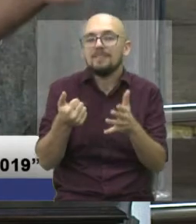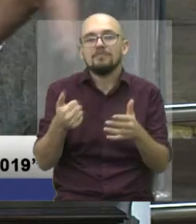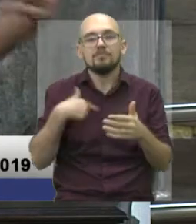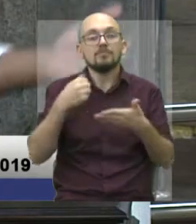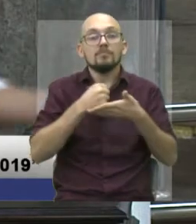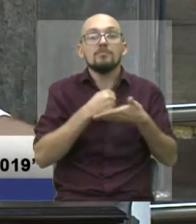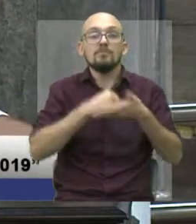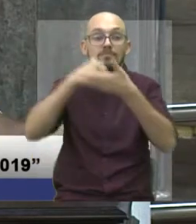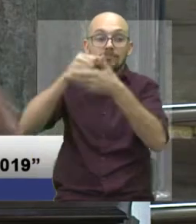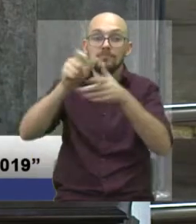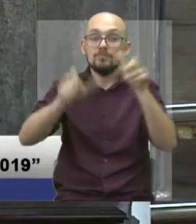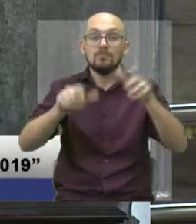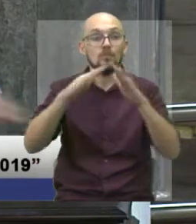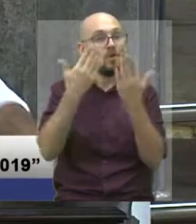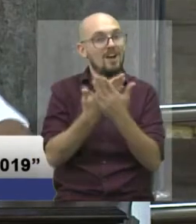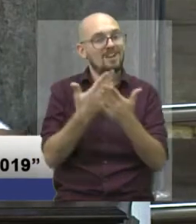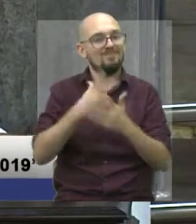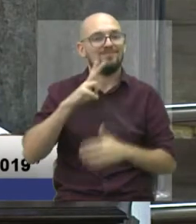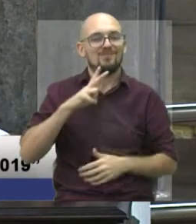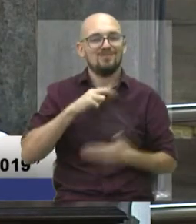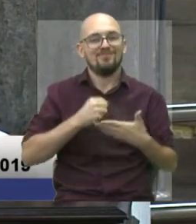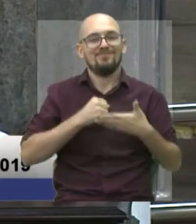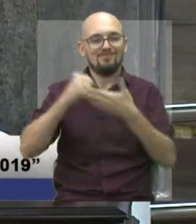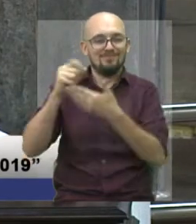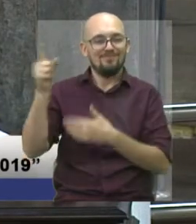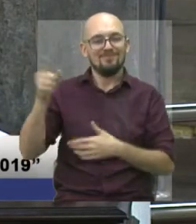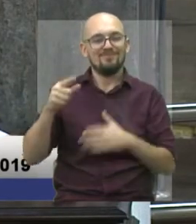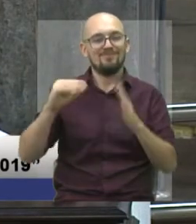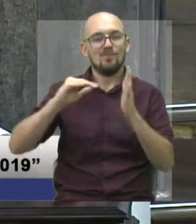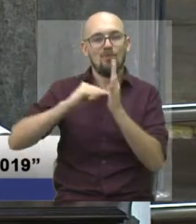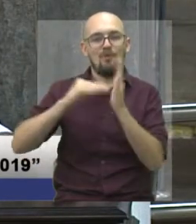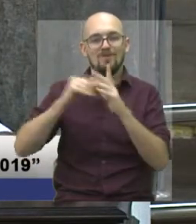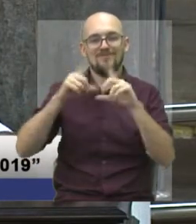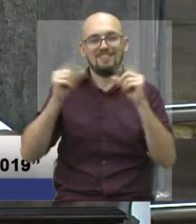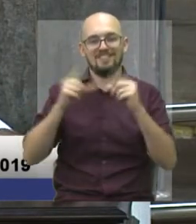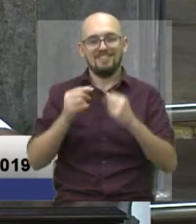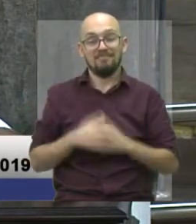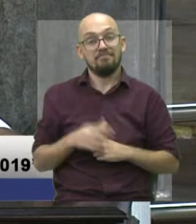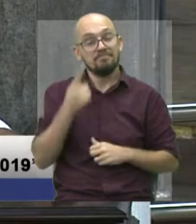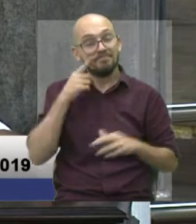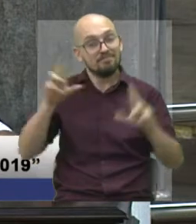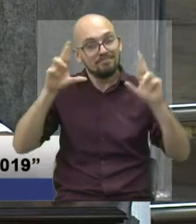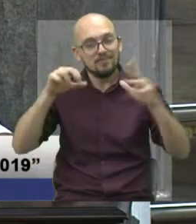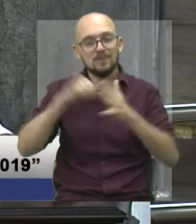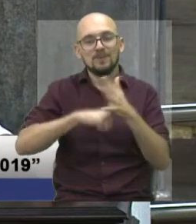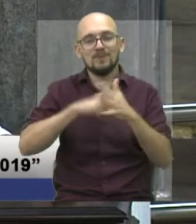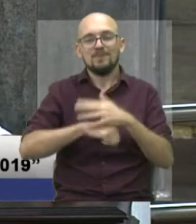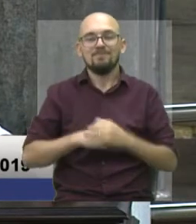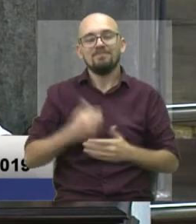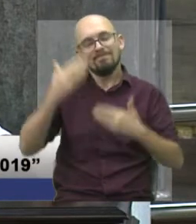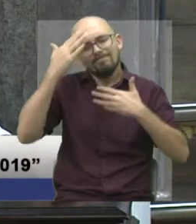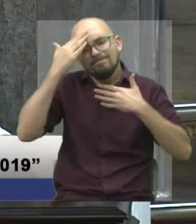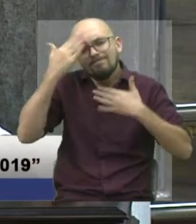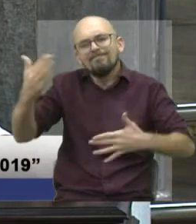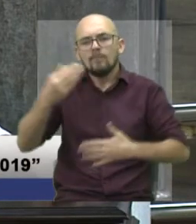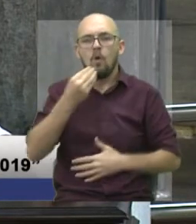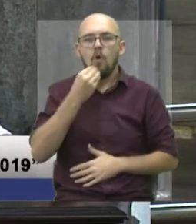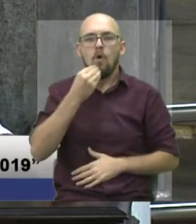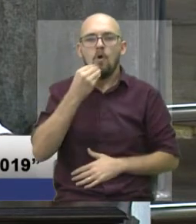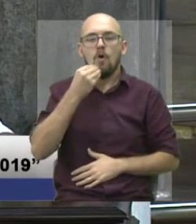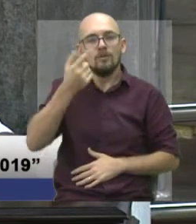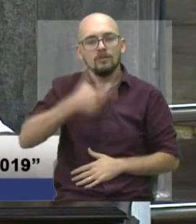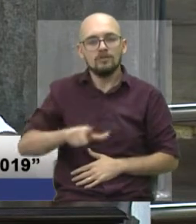alguém de colégio privado para o Parlamento Jovem Brasileiro. E estamos na luta aí. Agradeço demais a oportunidade, senhor